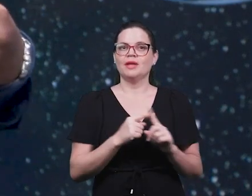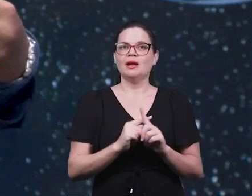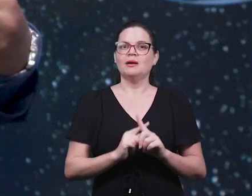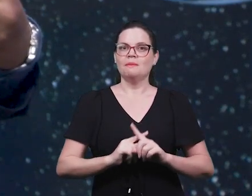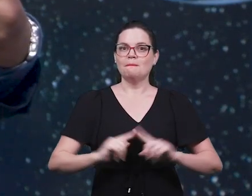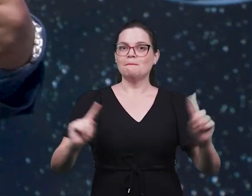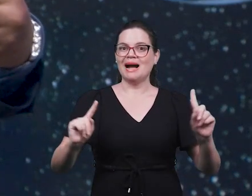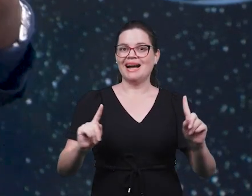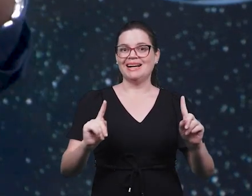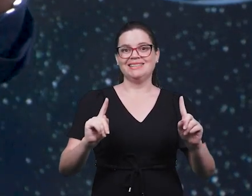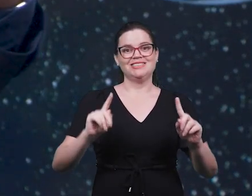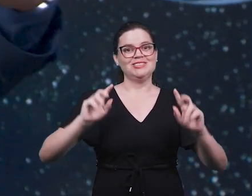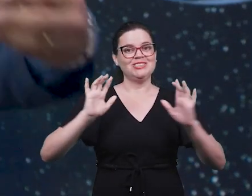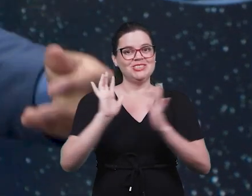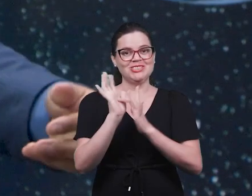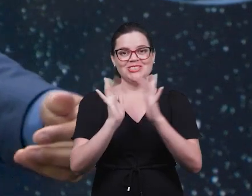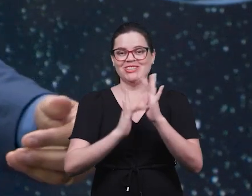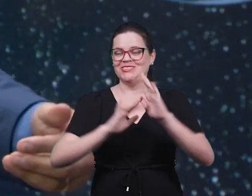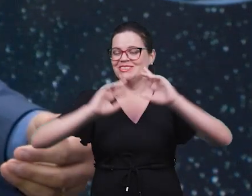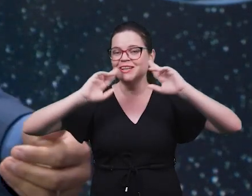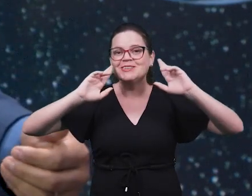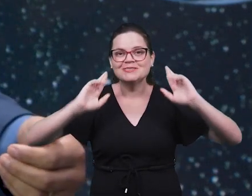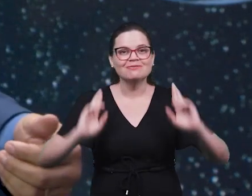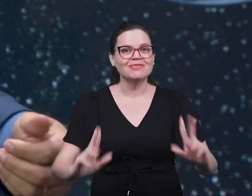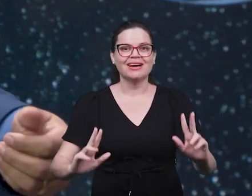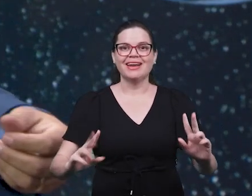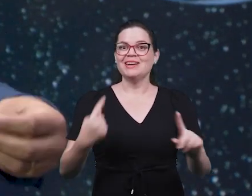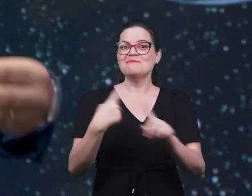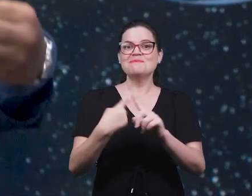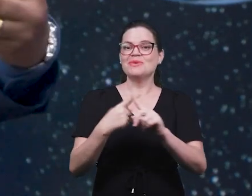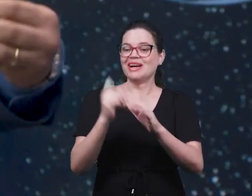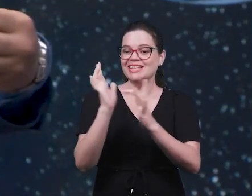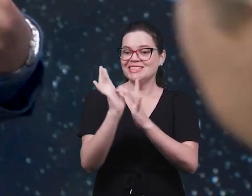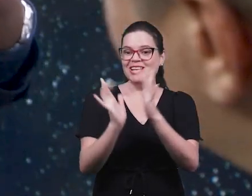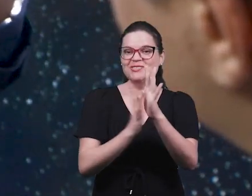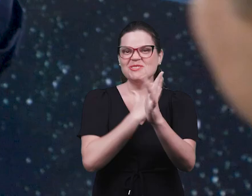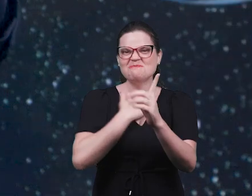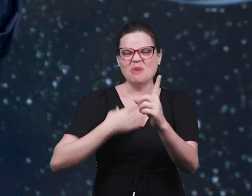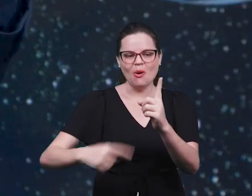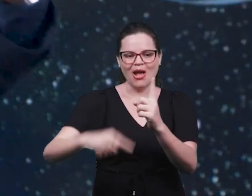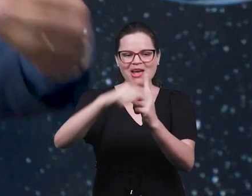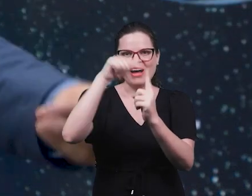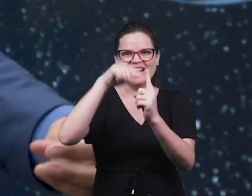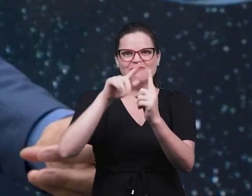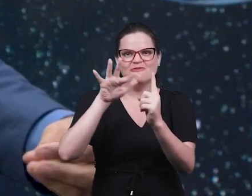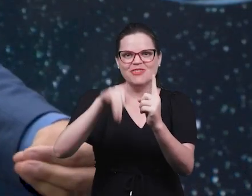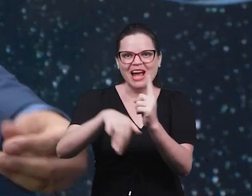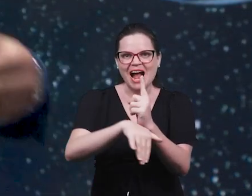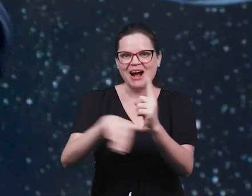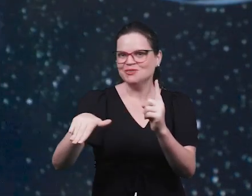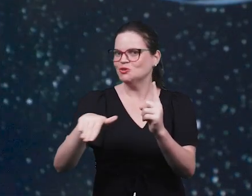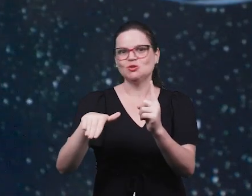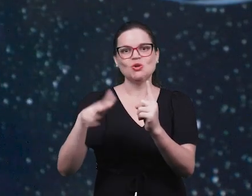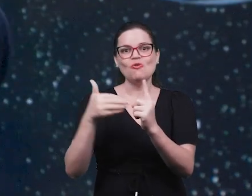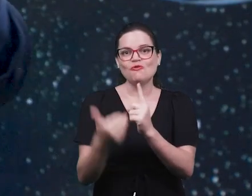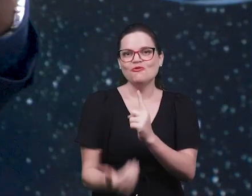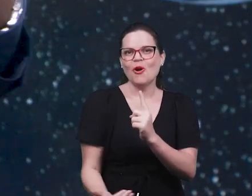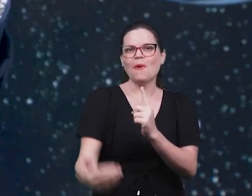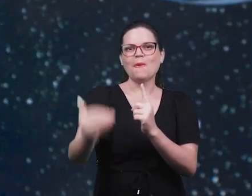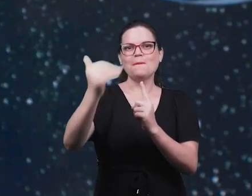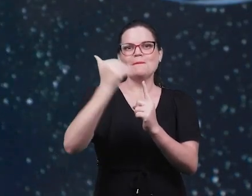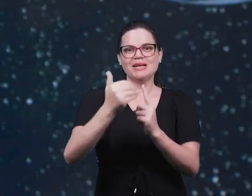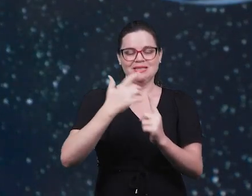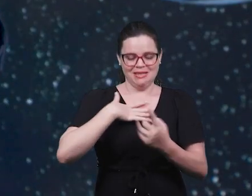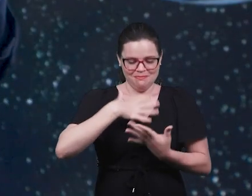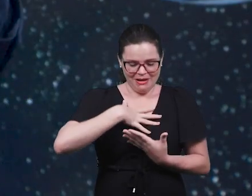a Jesus. Porque é a salvação que se manifestou a nós. É doce porque ele mudou a nossa história, ele tirou o amargor da